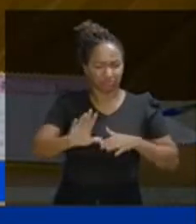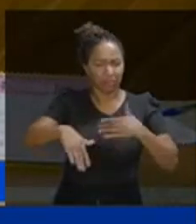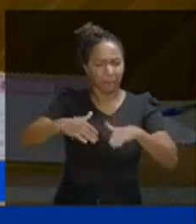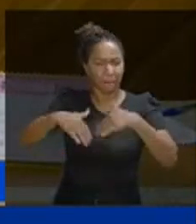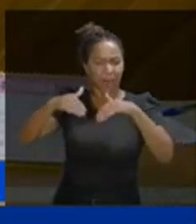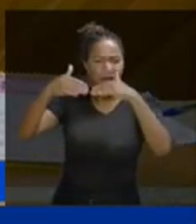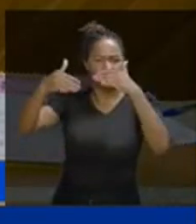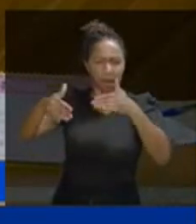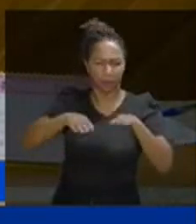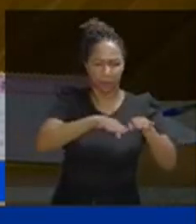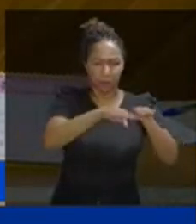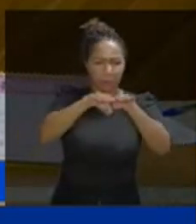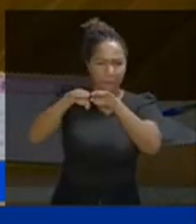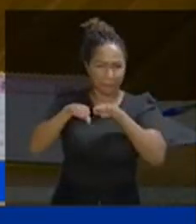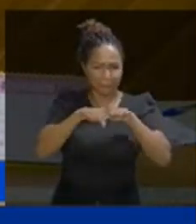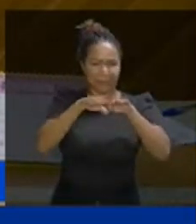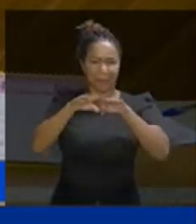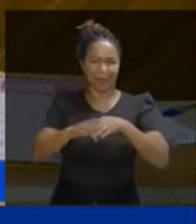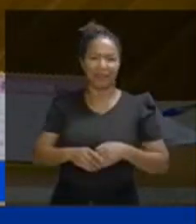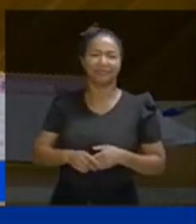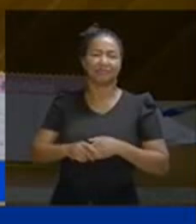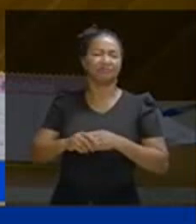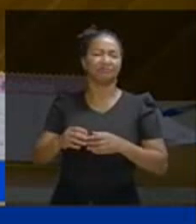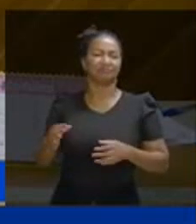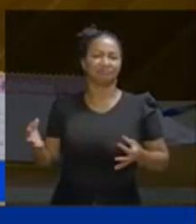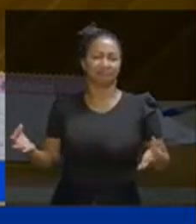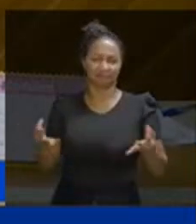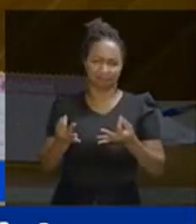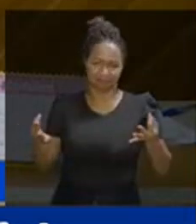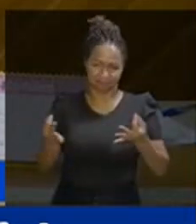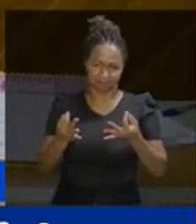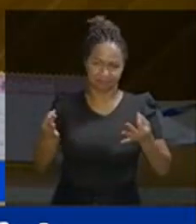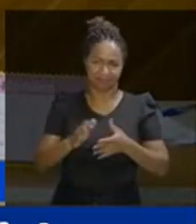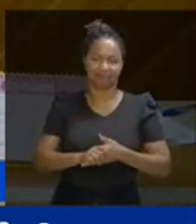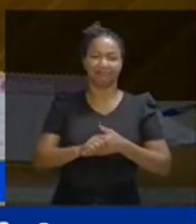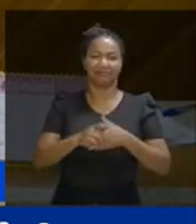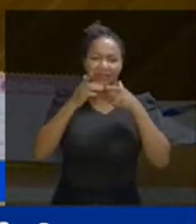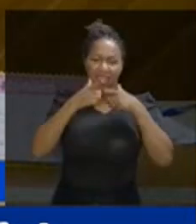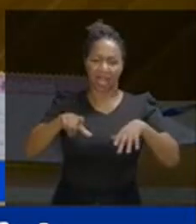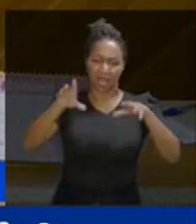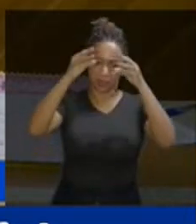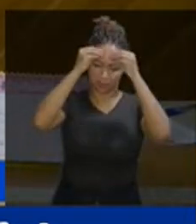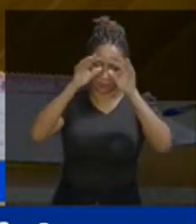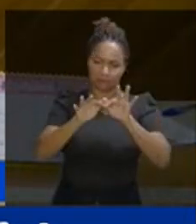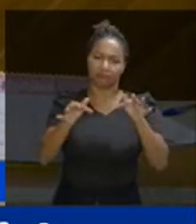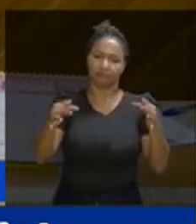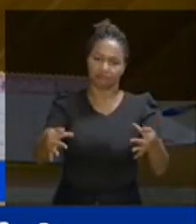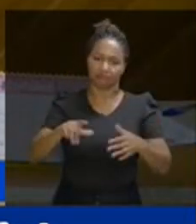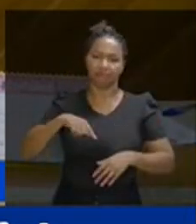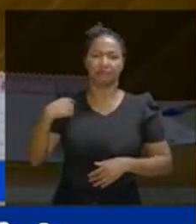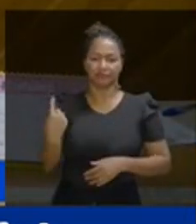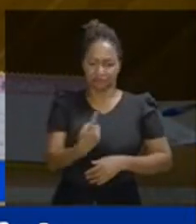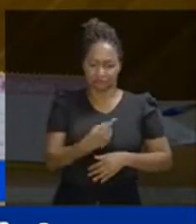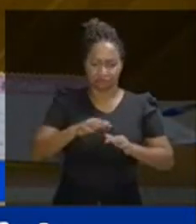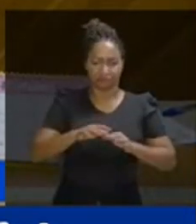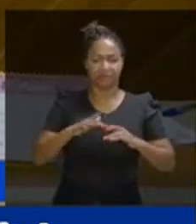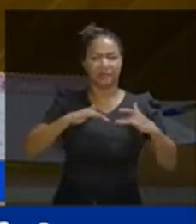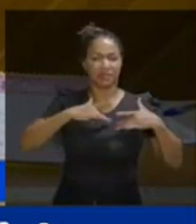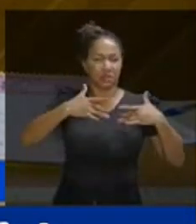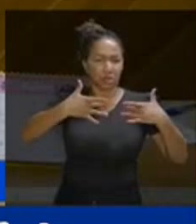promover esse padrão de excelência. E o selo de linguagem simples é um reflexo da nossa